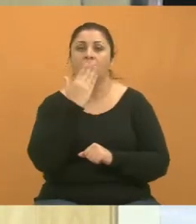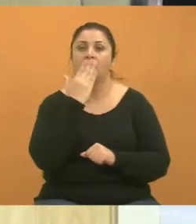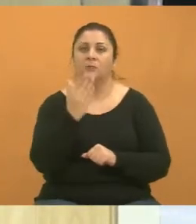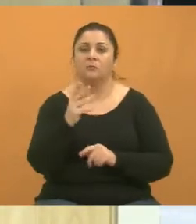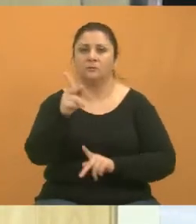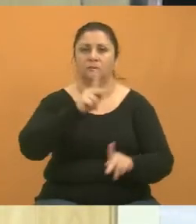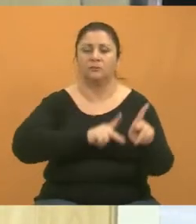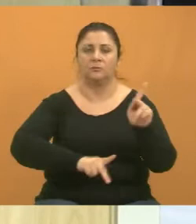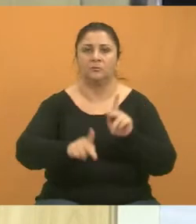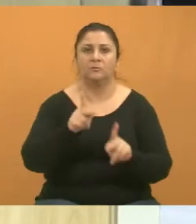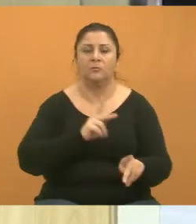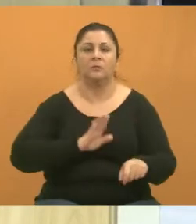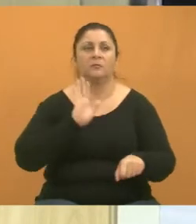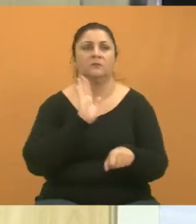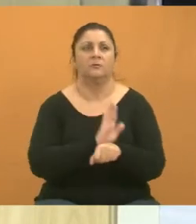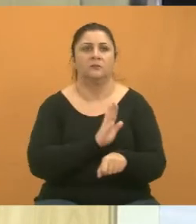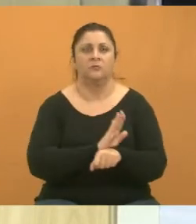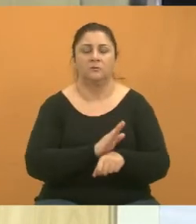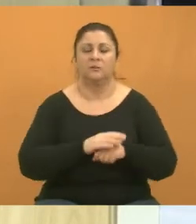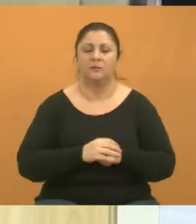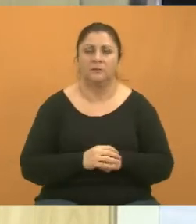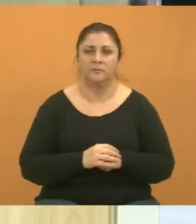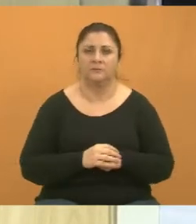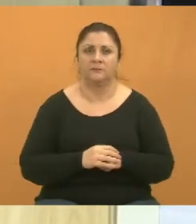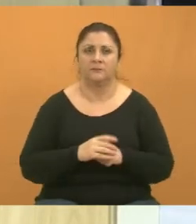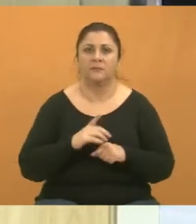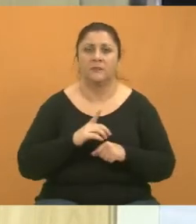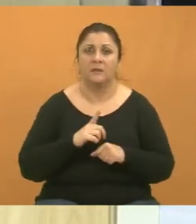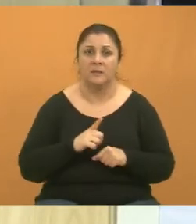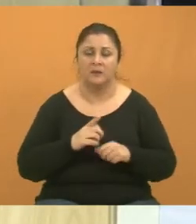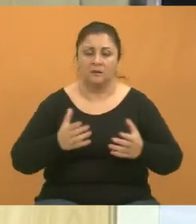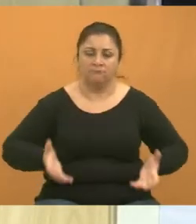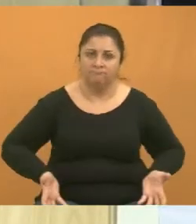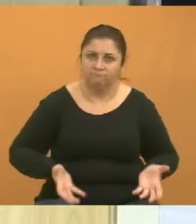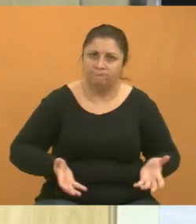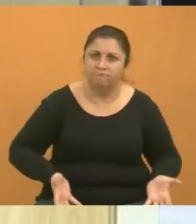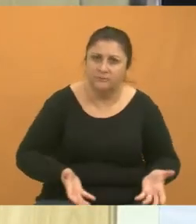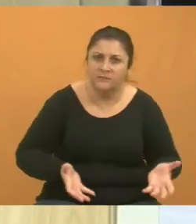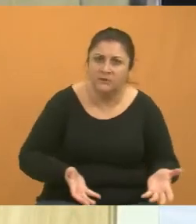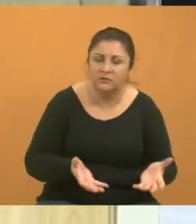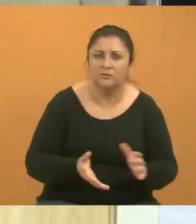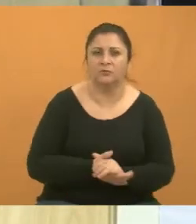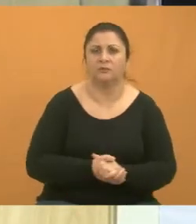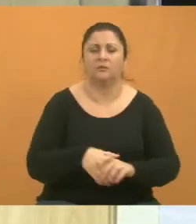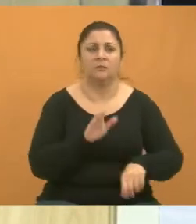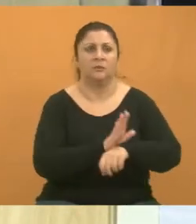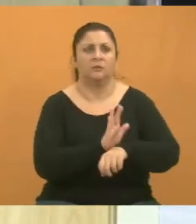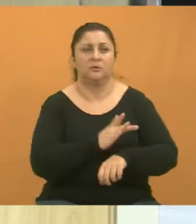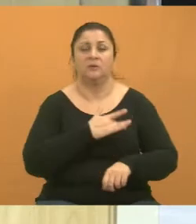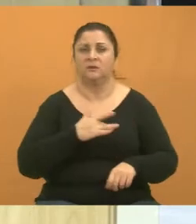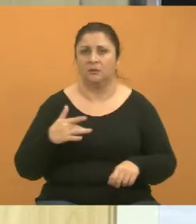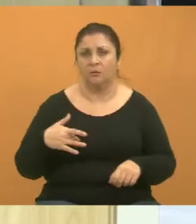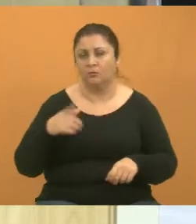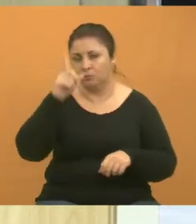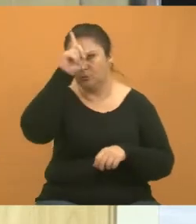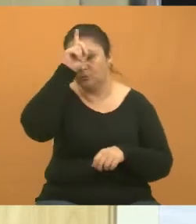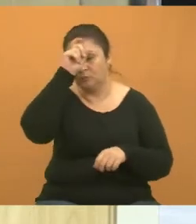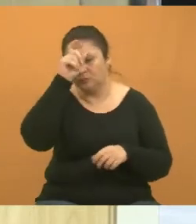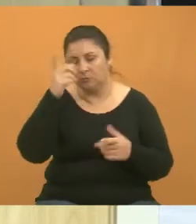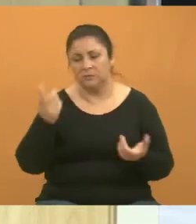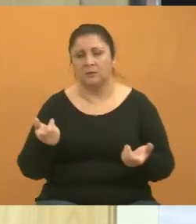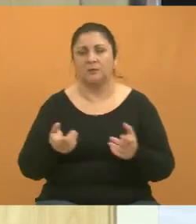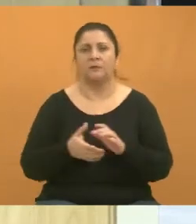contribua, para que se faça ação em prol da saúde, que é Santa Casa, São